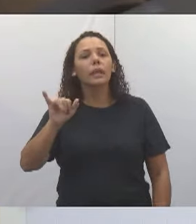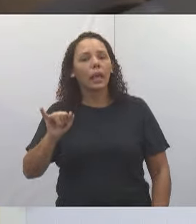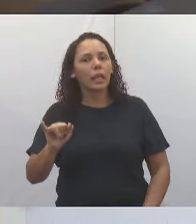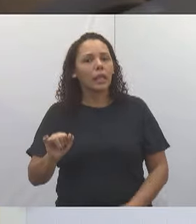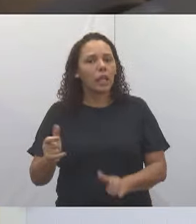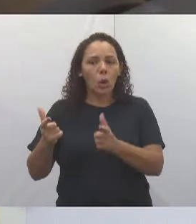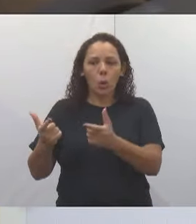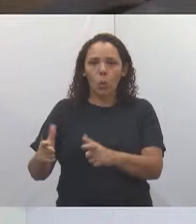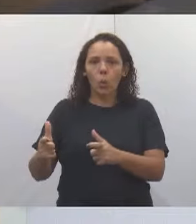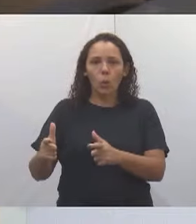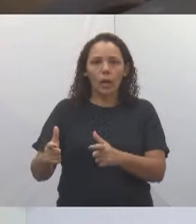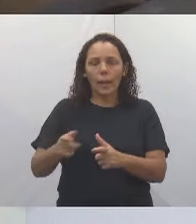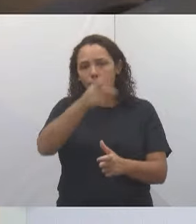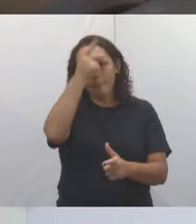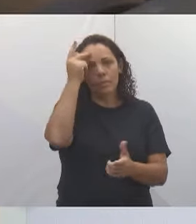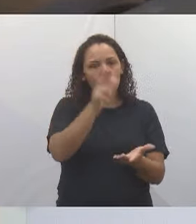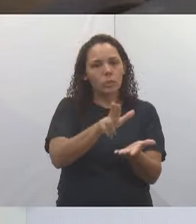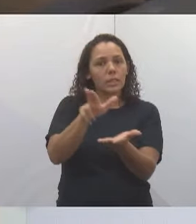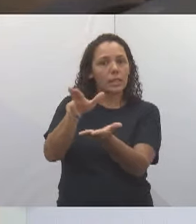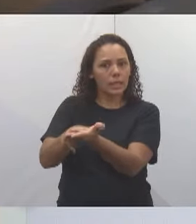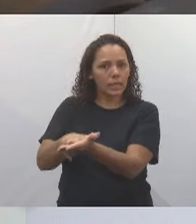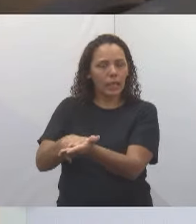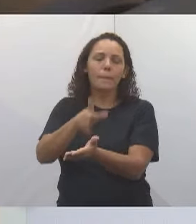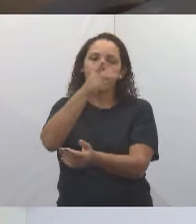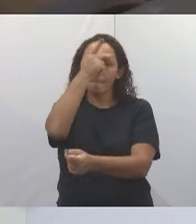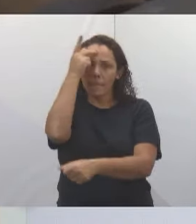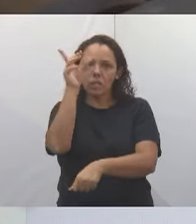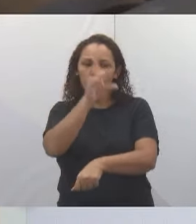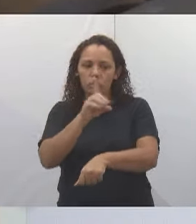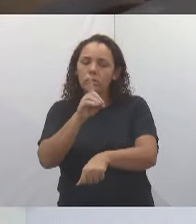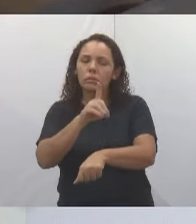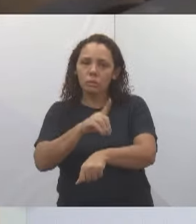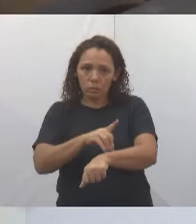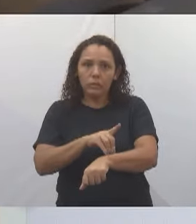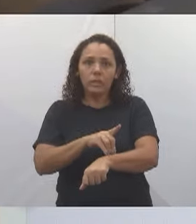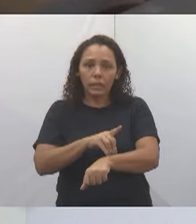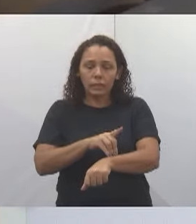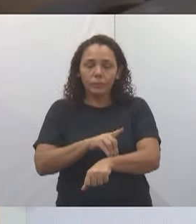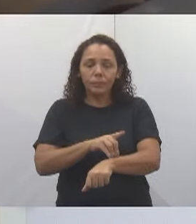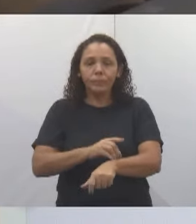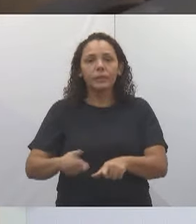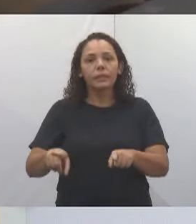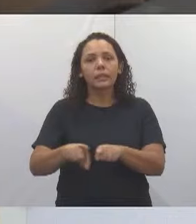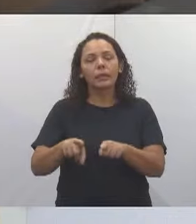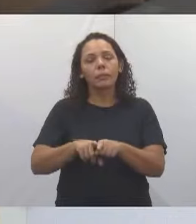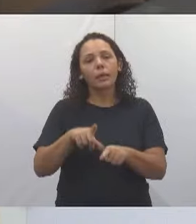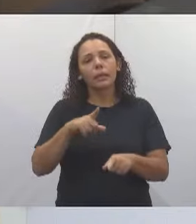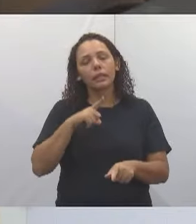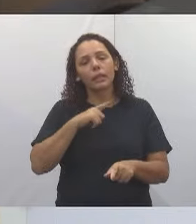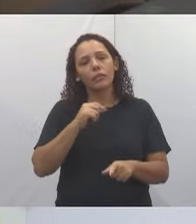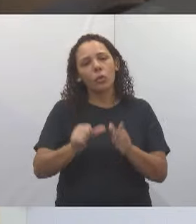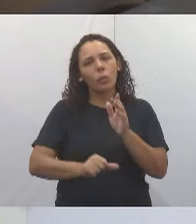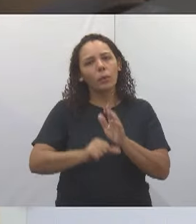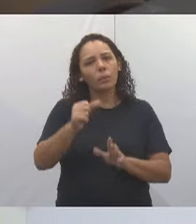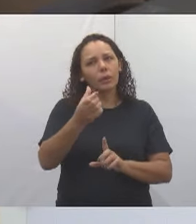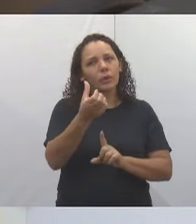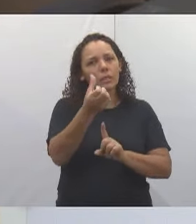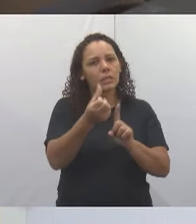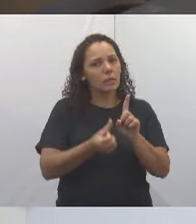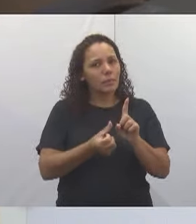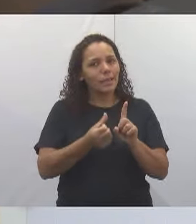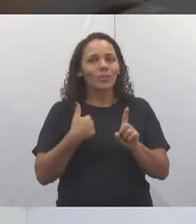para internação para dengue. Junto a isso, nós passamos o primeiro semestre inteiro